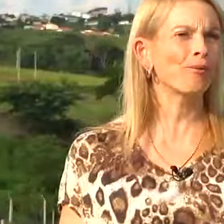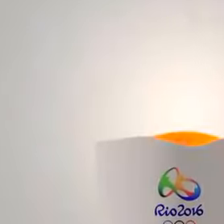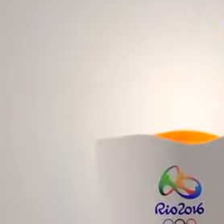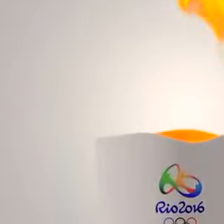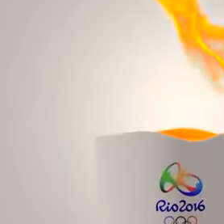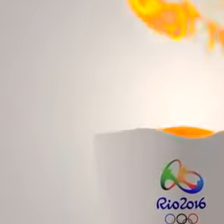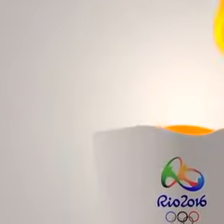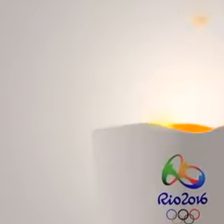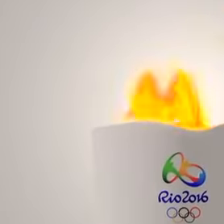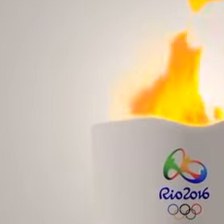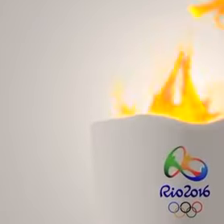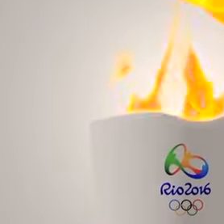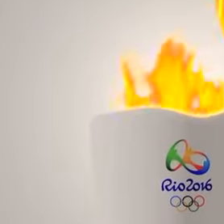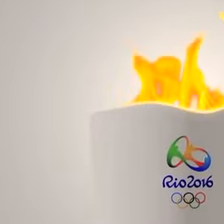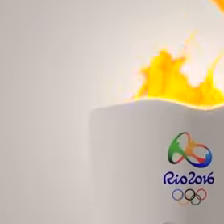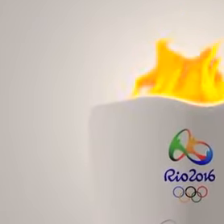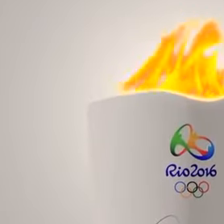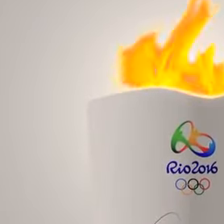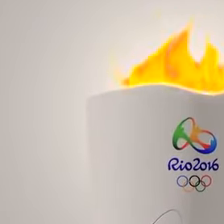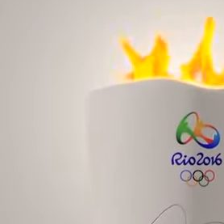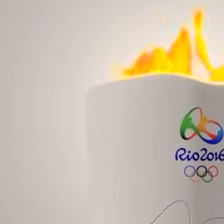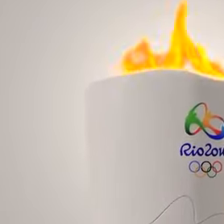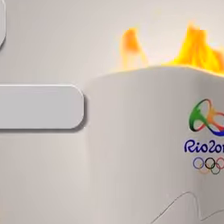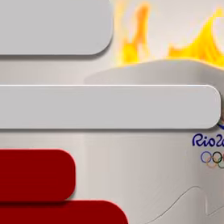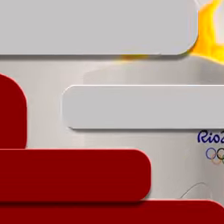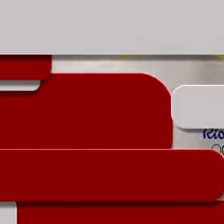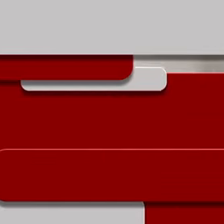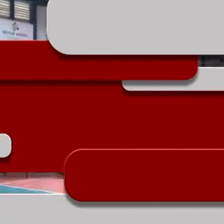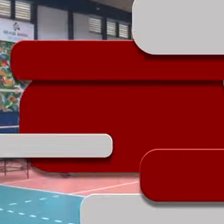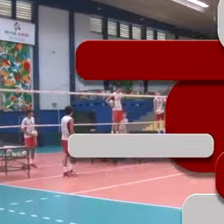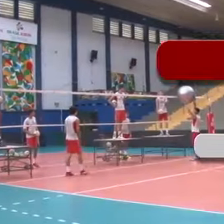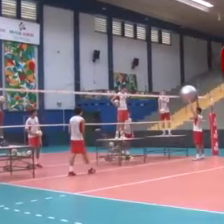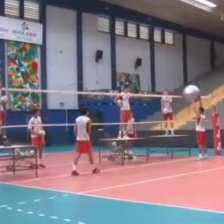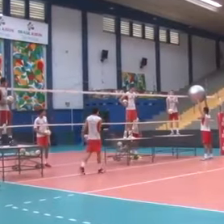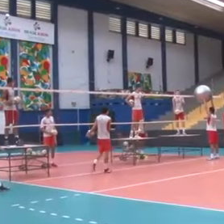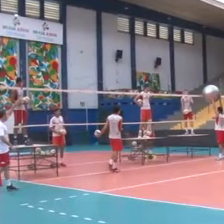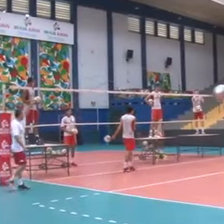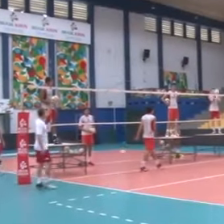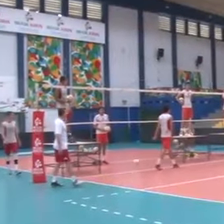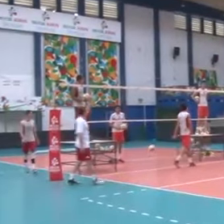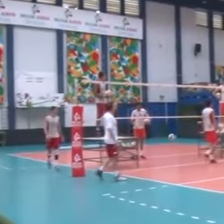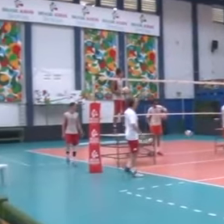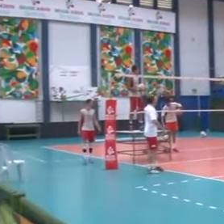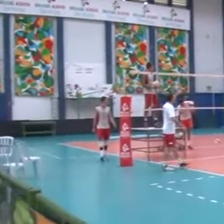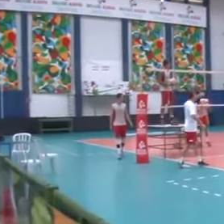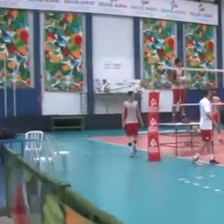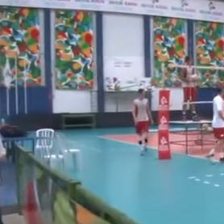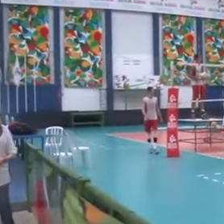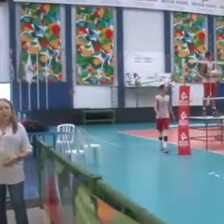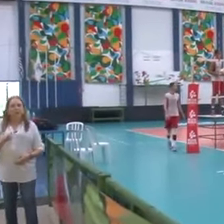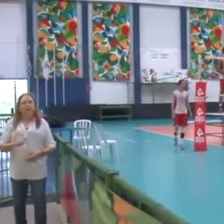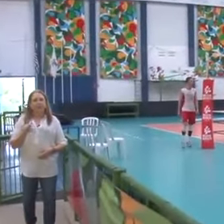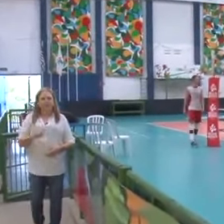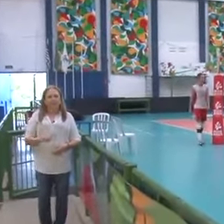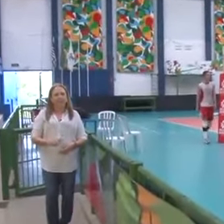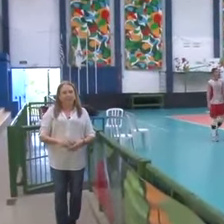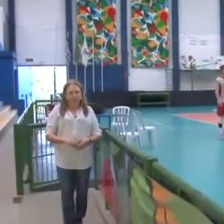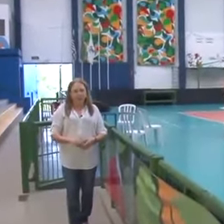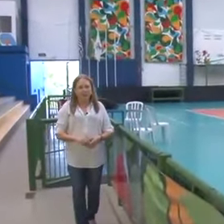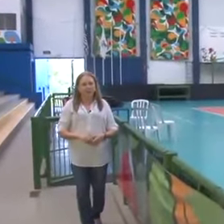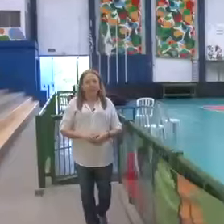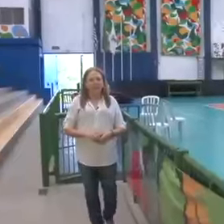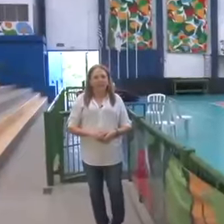Caprioli, fala sobre a passagem da tocha olímpica pela cidade. Agora sim, vamos falar de vôlei. Eu conversei com o embaixador do projeto Brasil